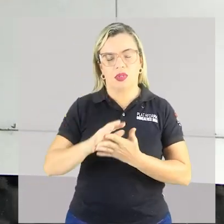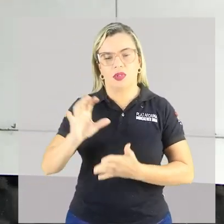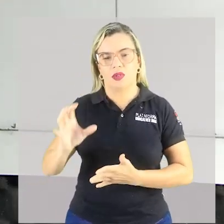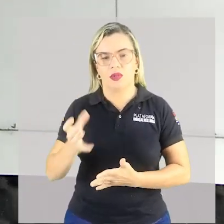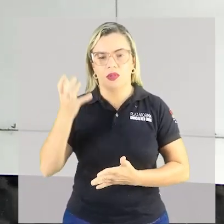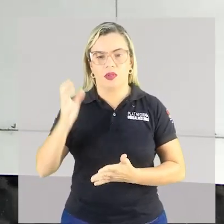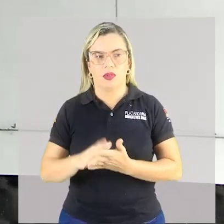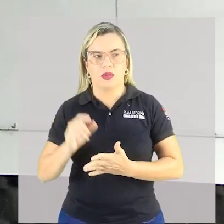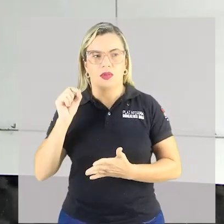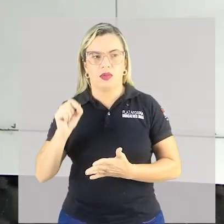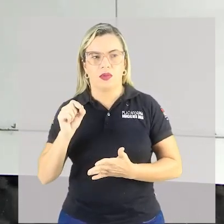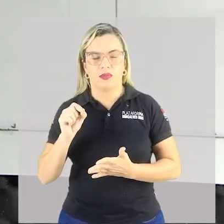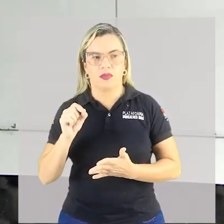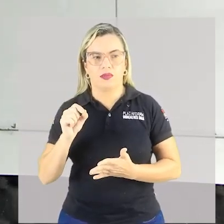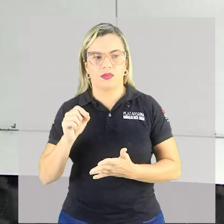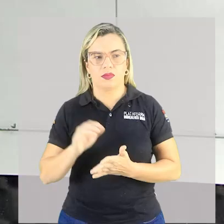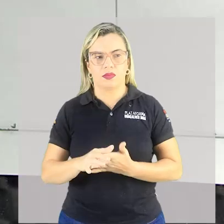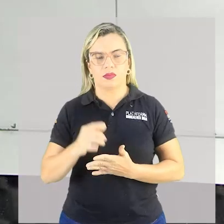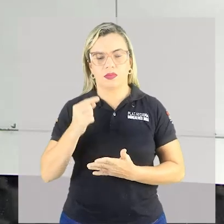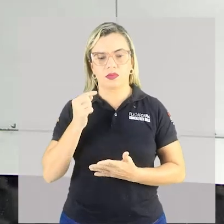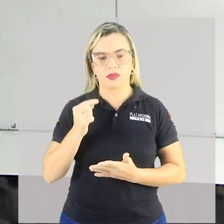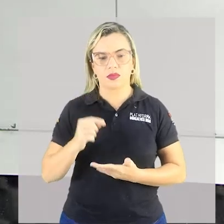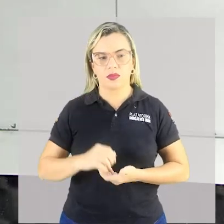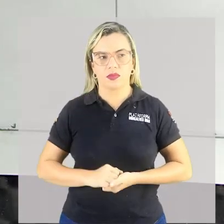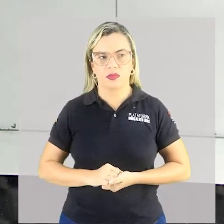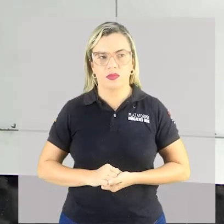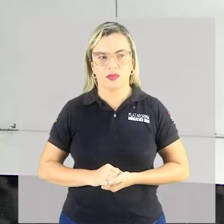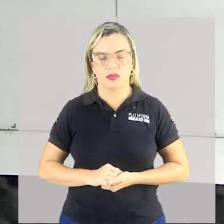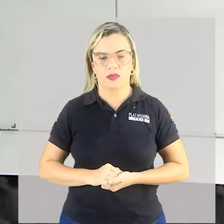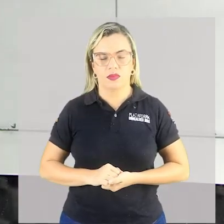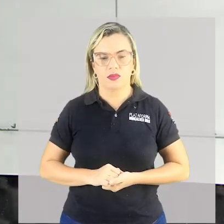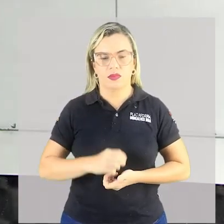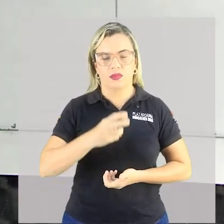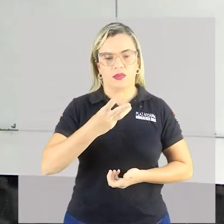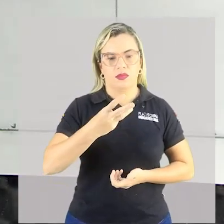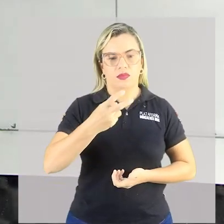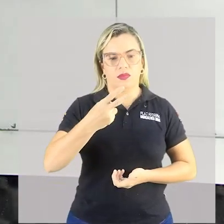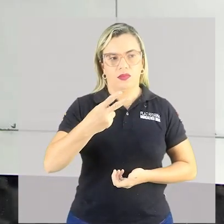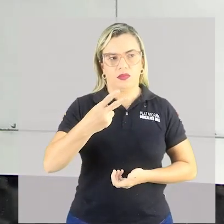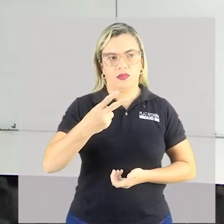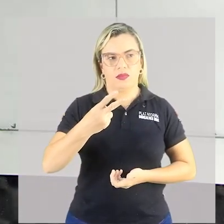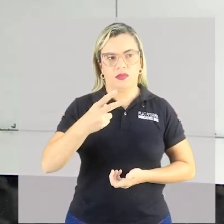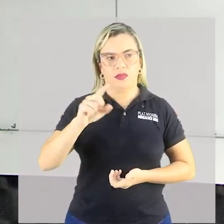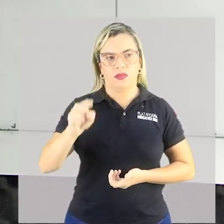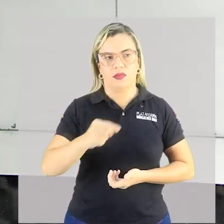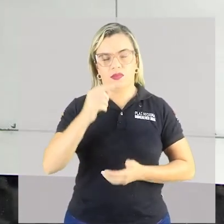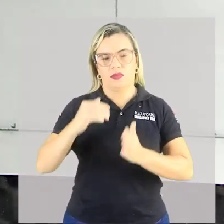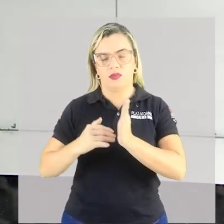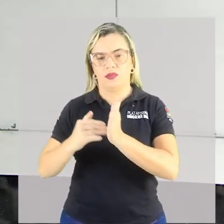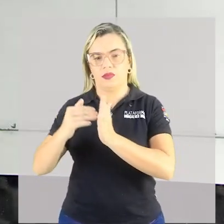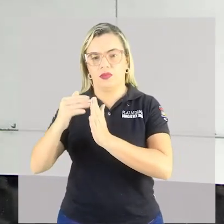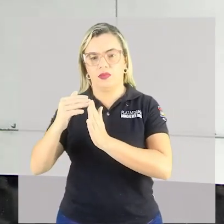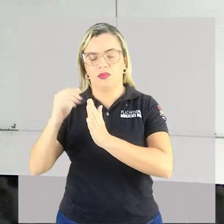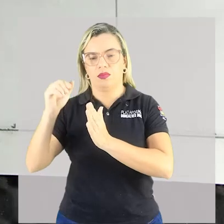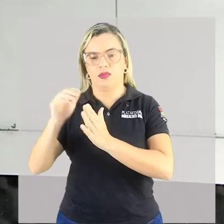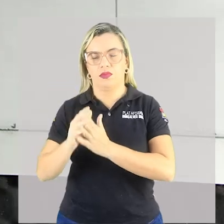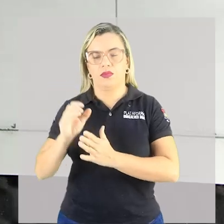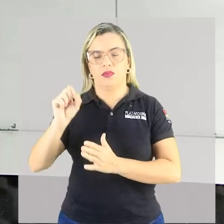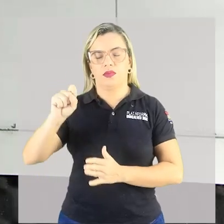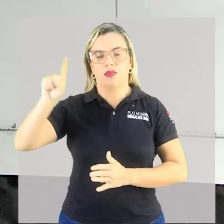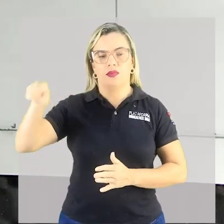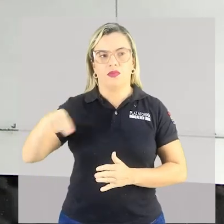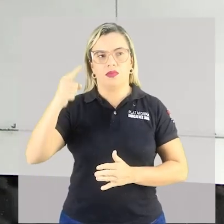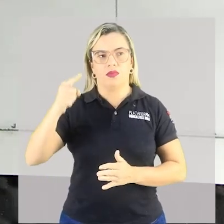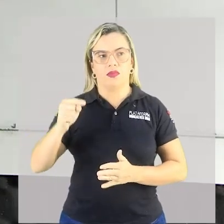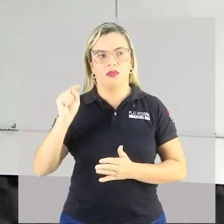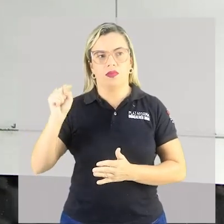a proporcionalidade do caso. Aqui era 32. Aumentou quanto? 8.